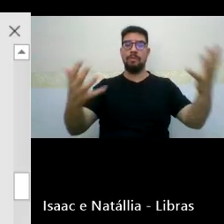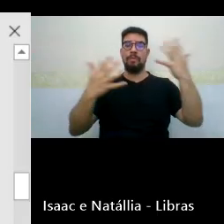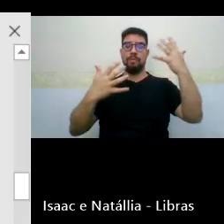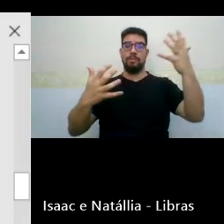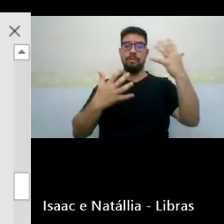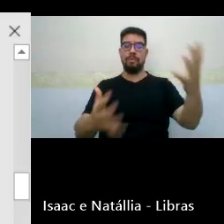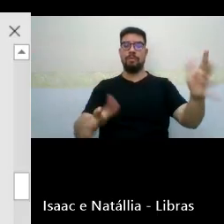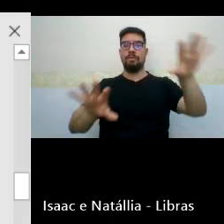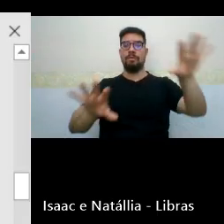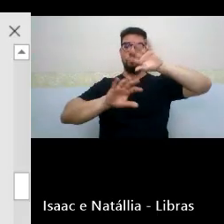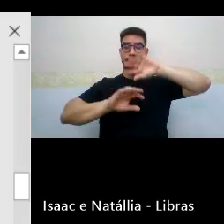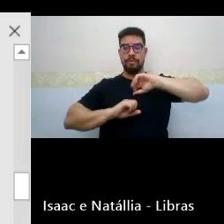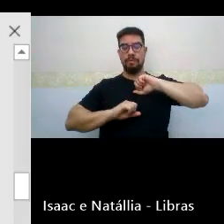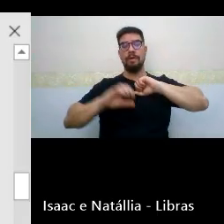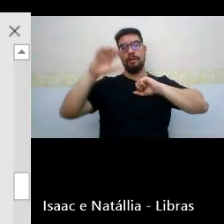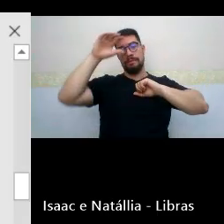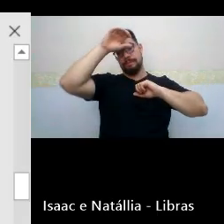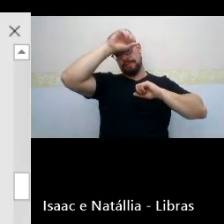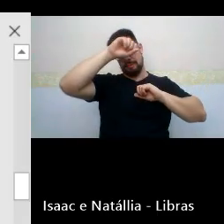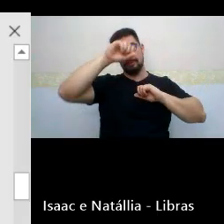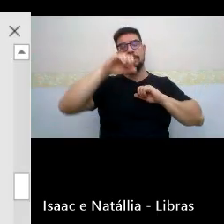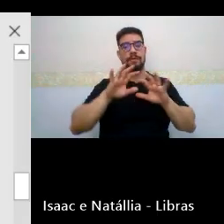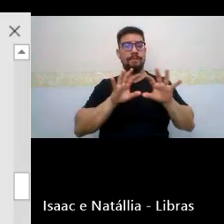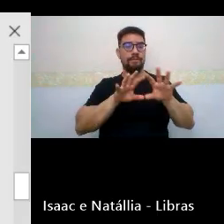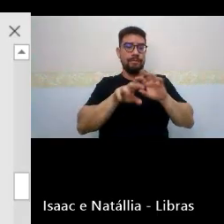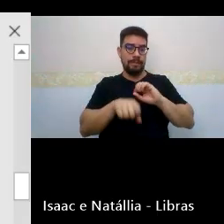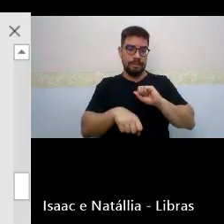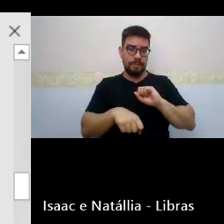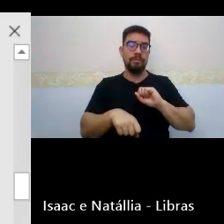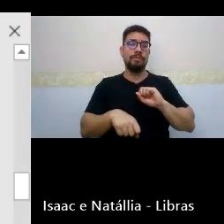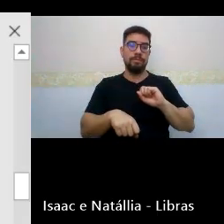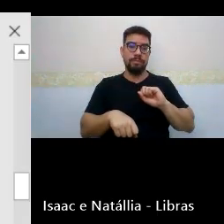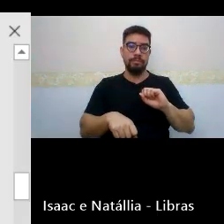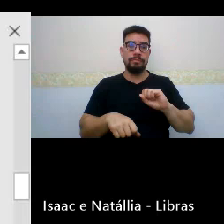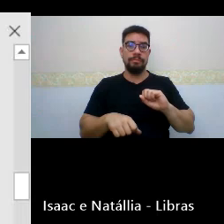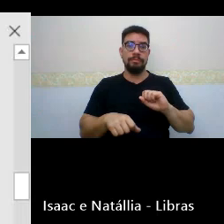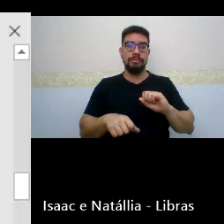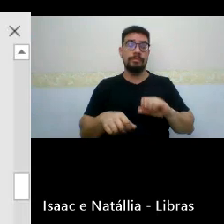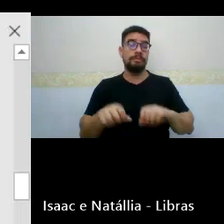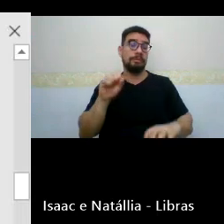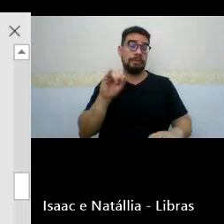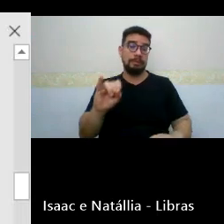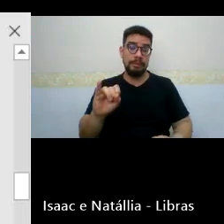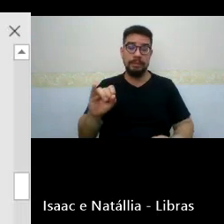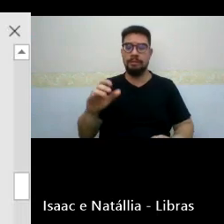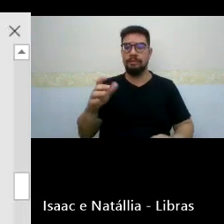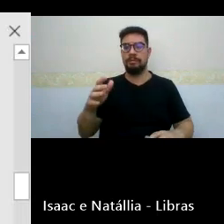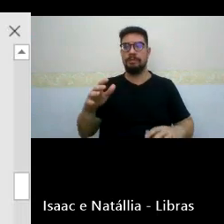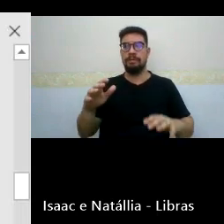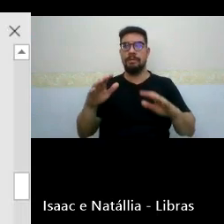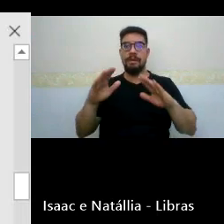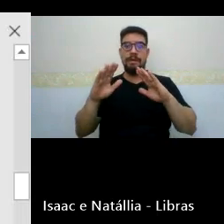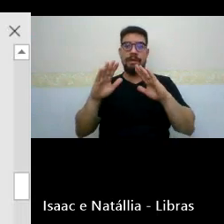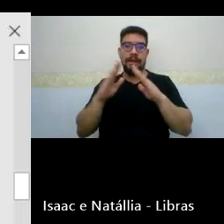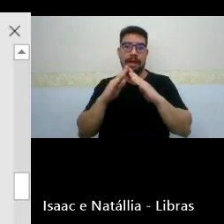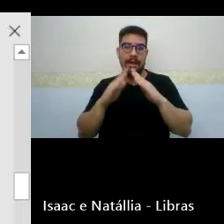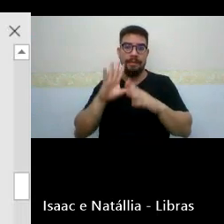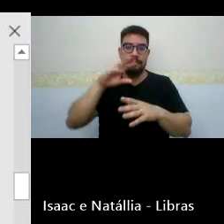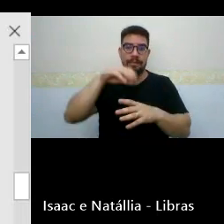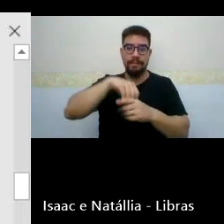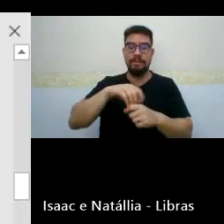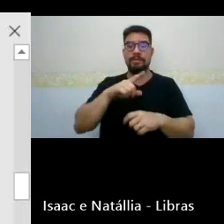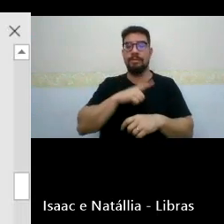na formação. Né? Uma criança criada em uma casa rodeada de bichos, plantas,